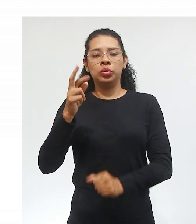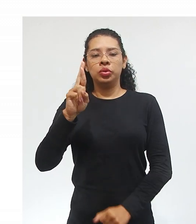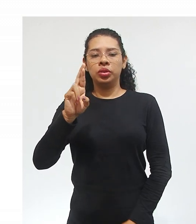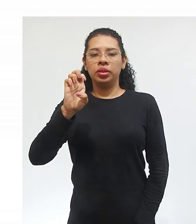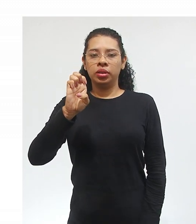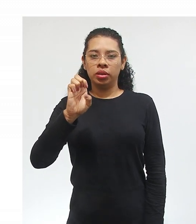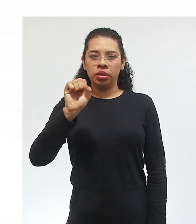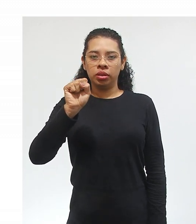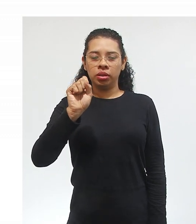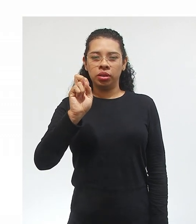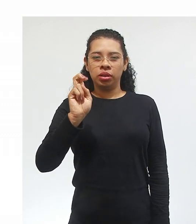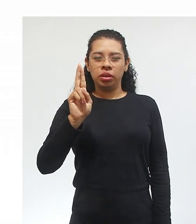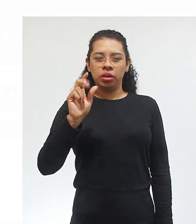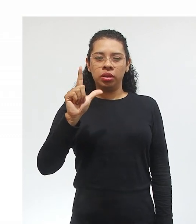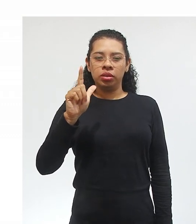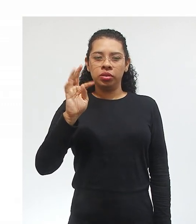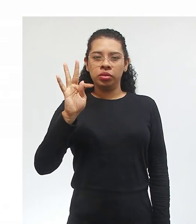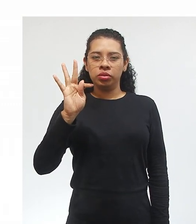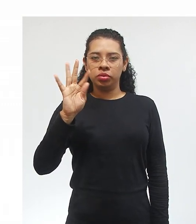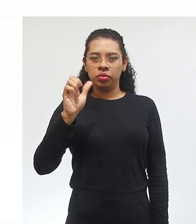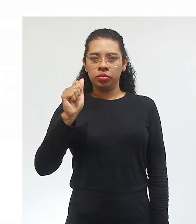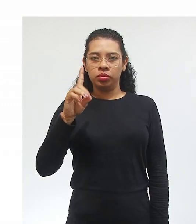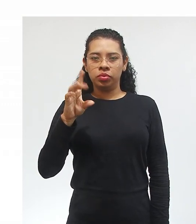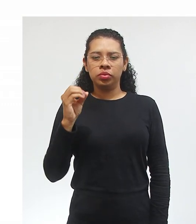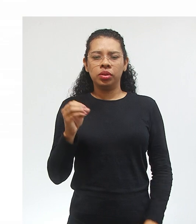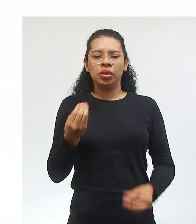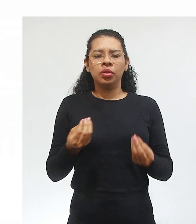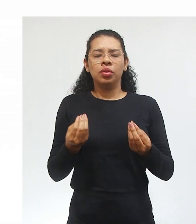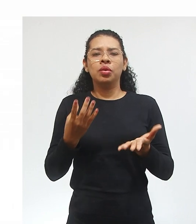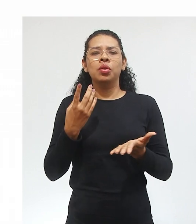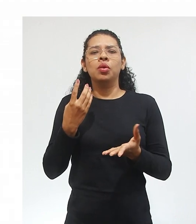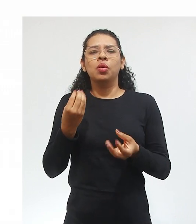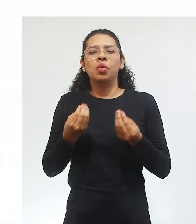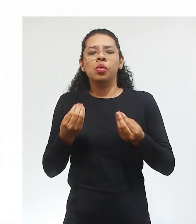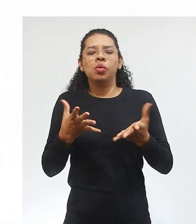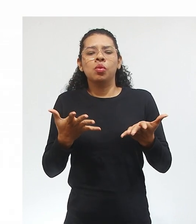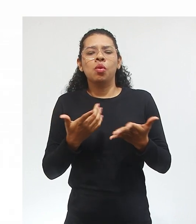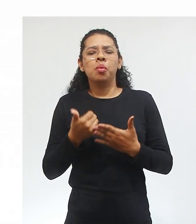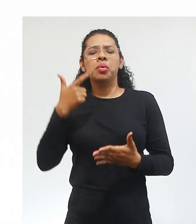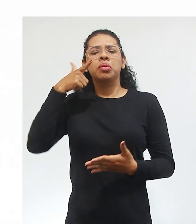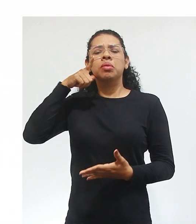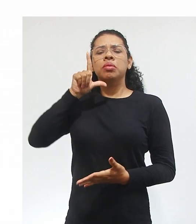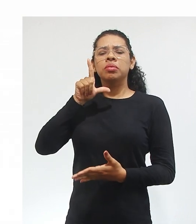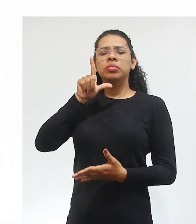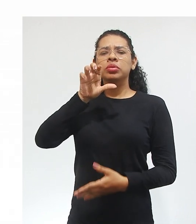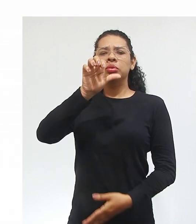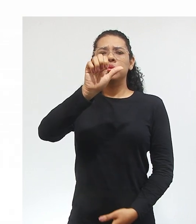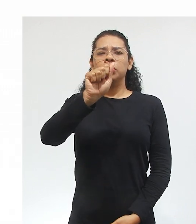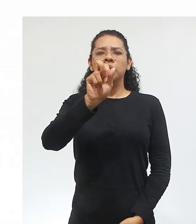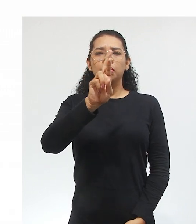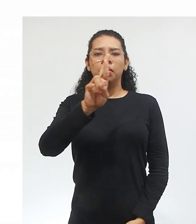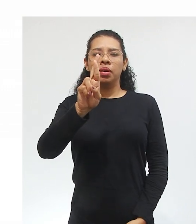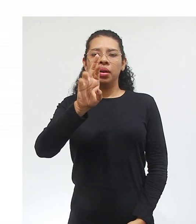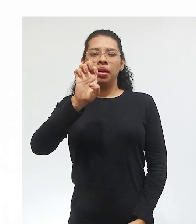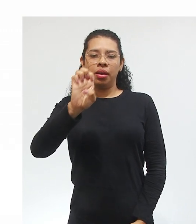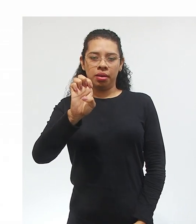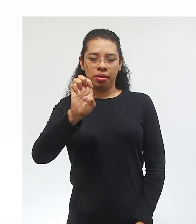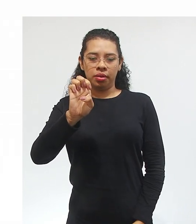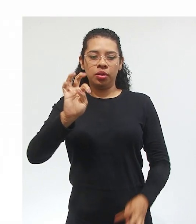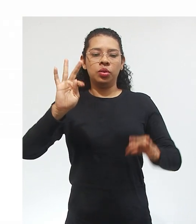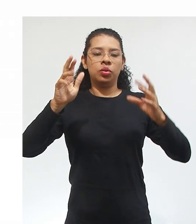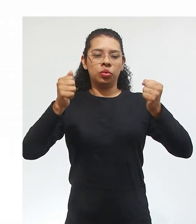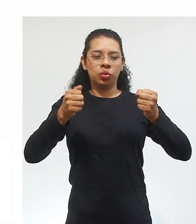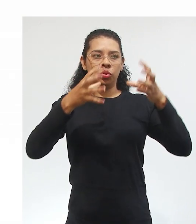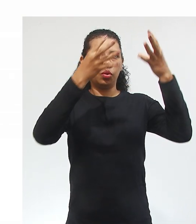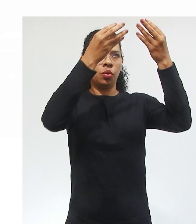as contas de resultado, não vão confundir. Então, e como é que eu faço para baixo? Eu só lanço no outro lado, tá vendo? Se tem aqui, vou